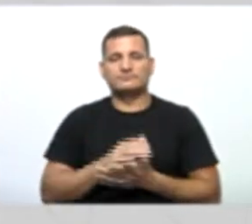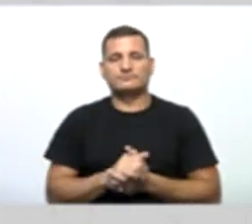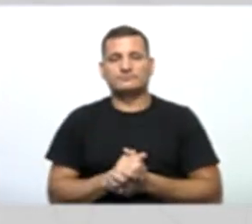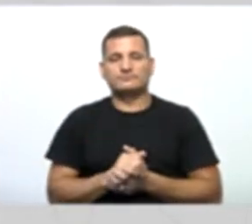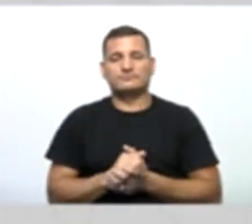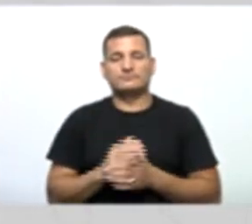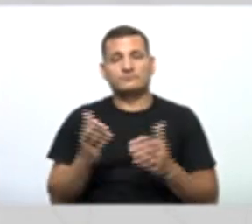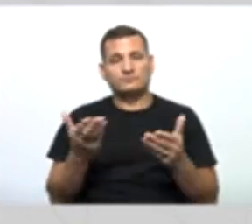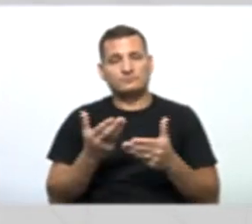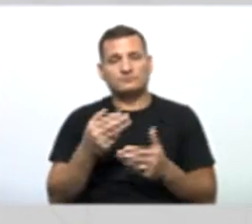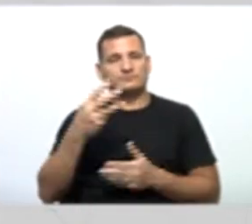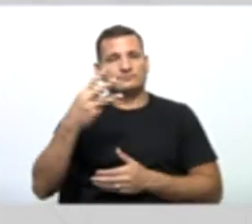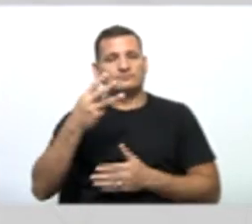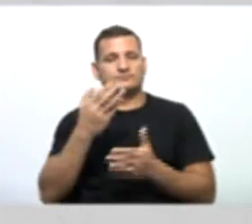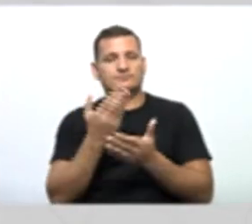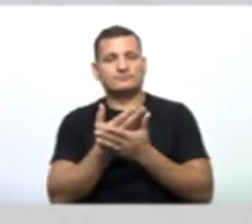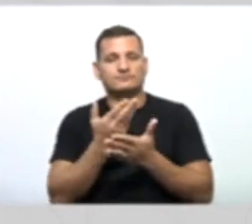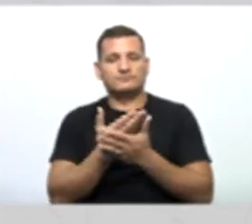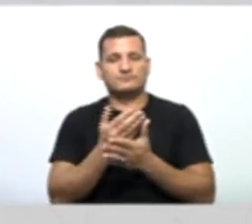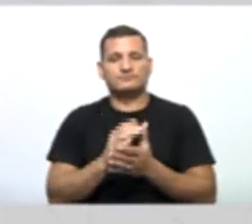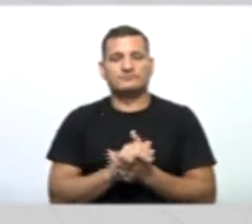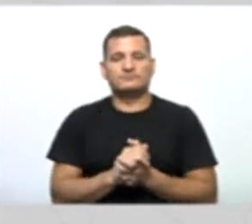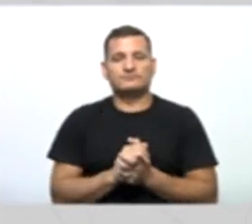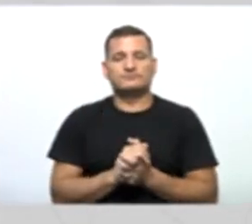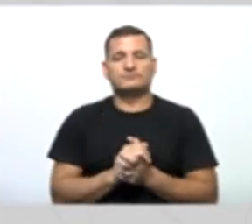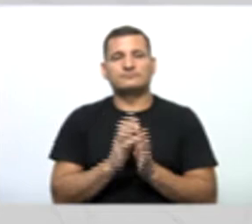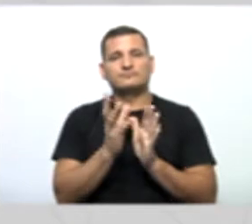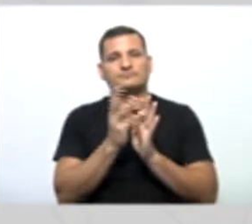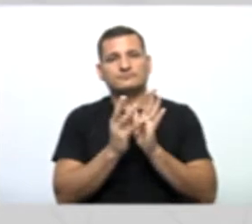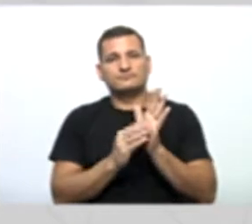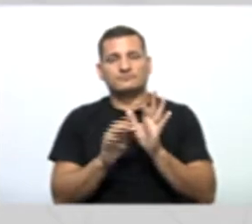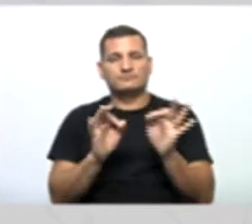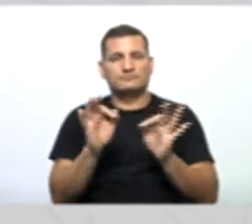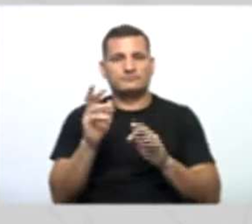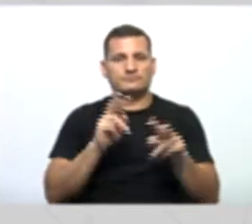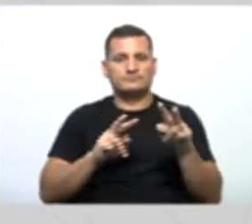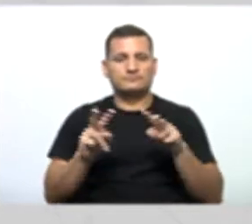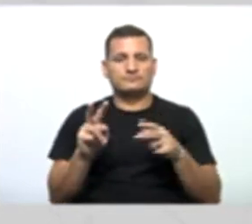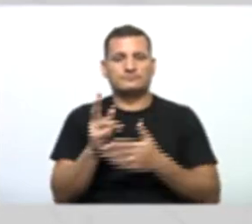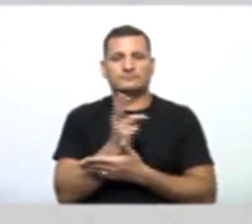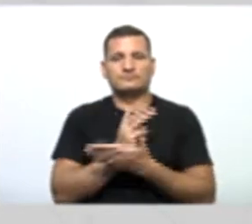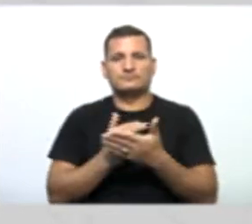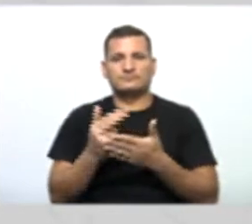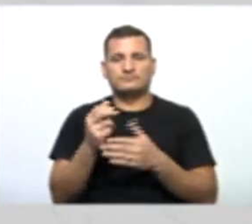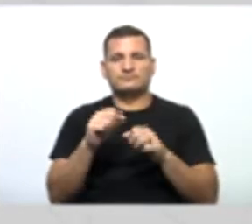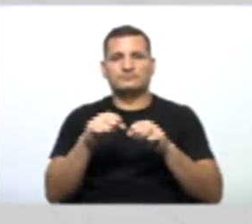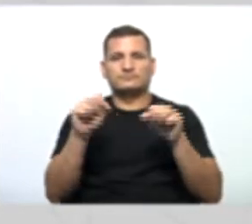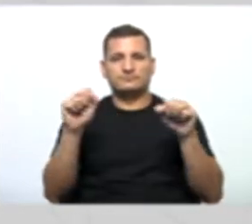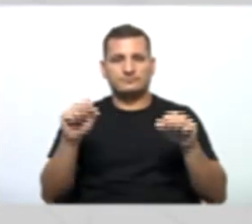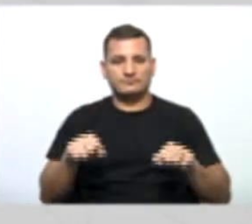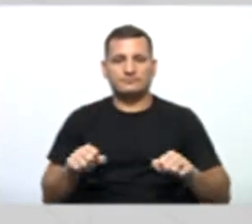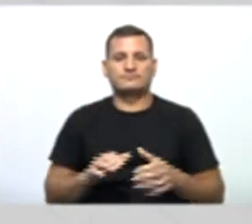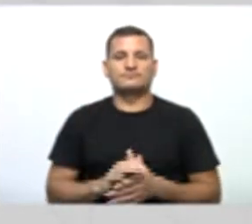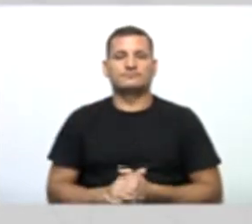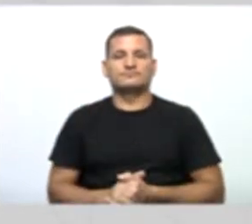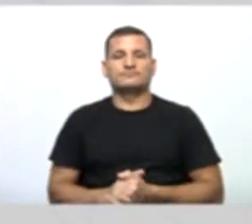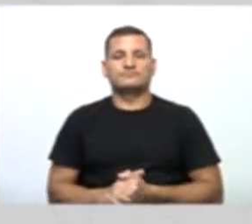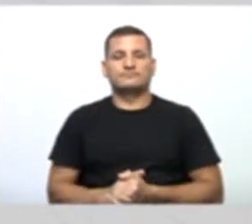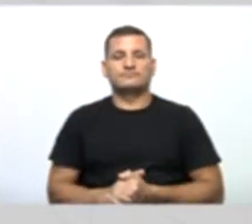Hoje nós estamos na aula 3, conteúdo é planejamento visual, design de software. Muito